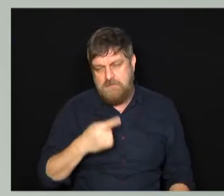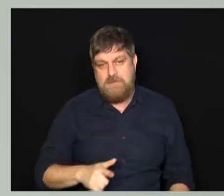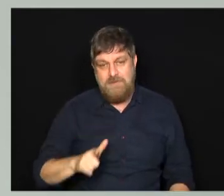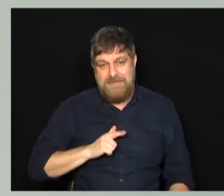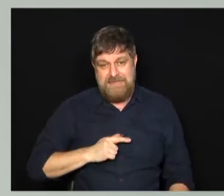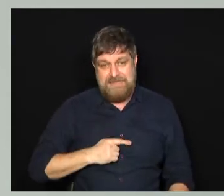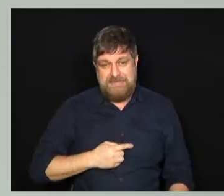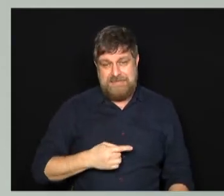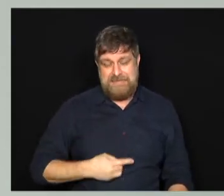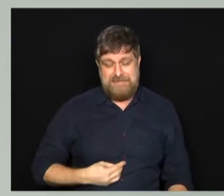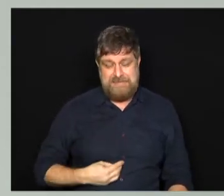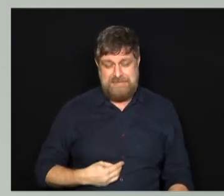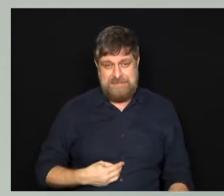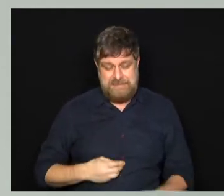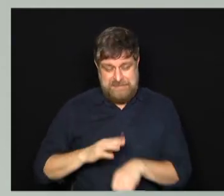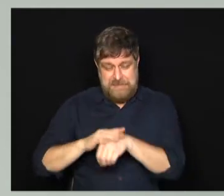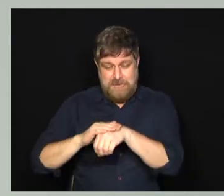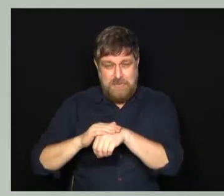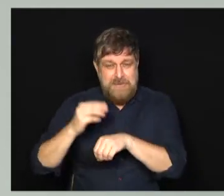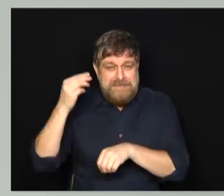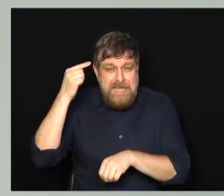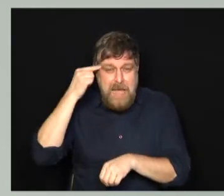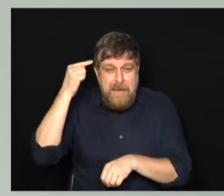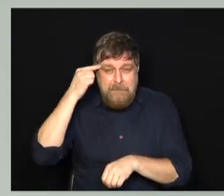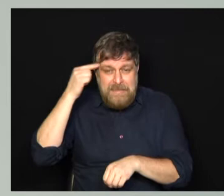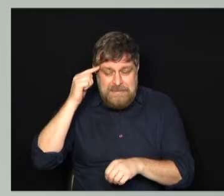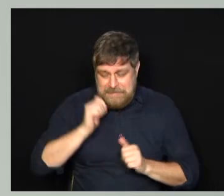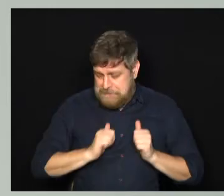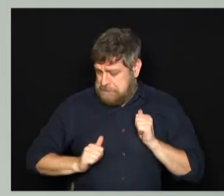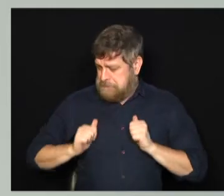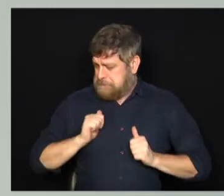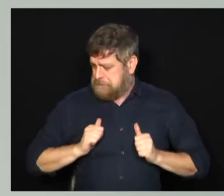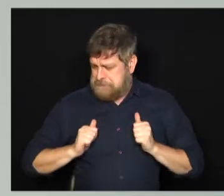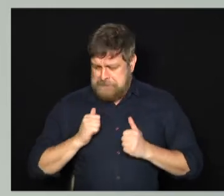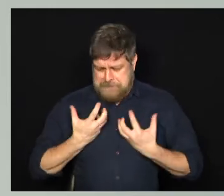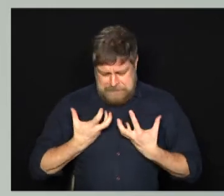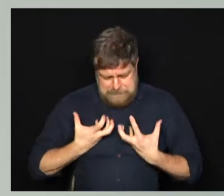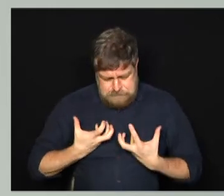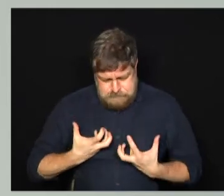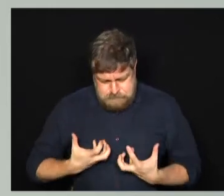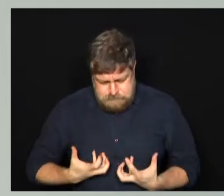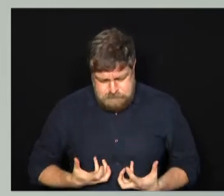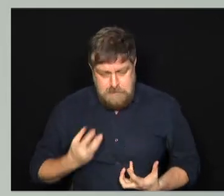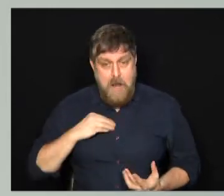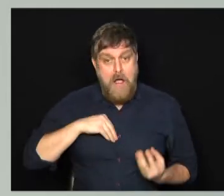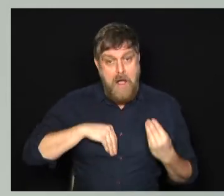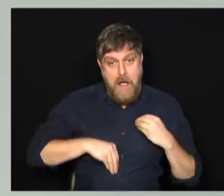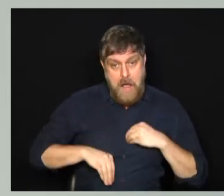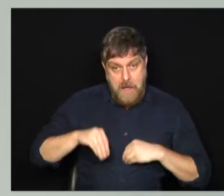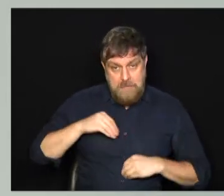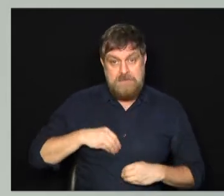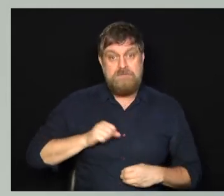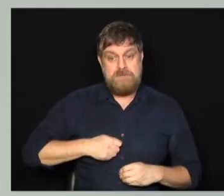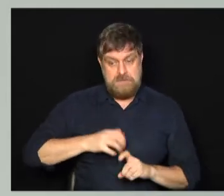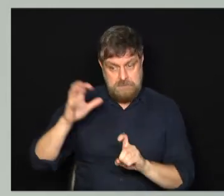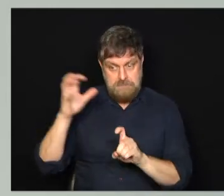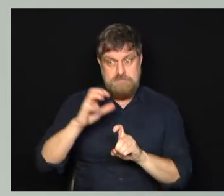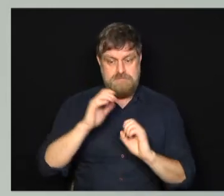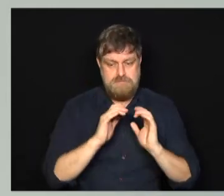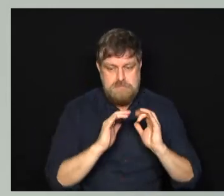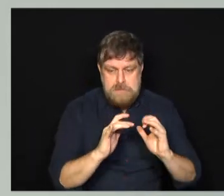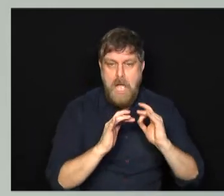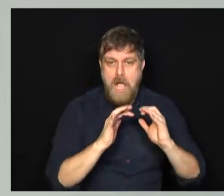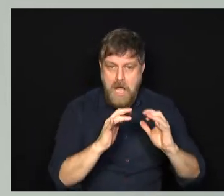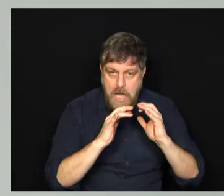doenças mentais, né, depressão, ansiedade, né, o estresse de forma geral, eles afetam sim a nossa cognição,